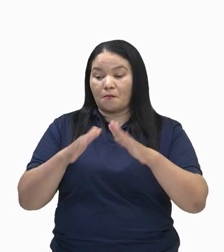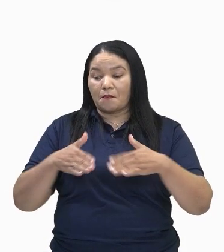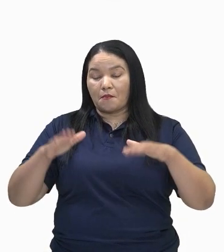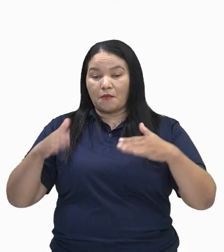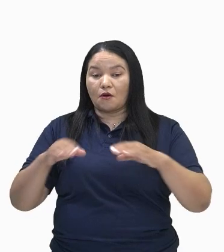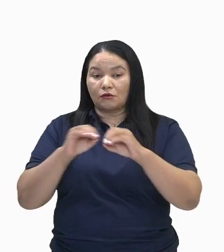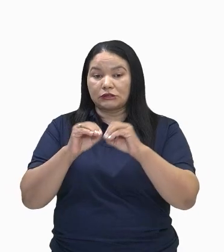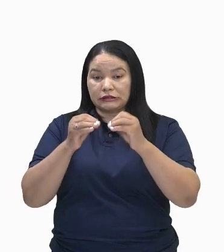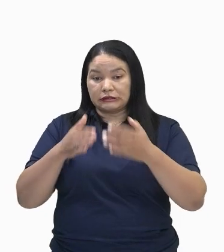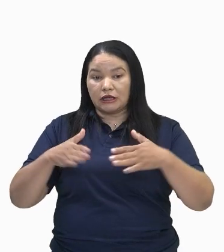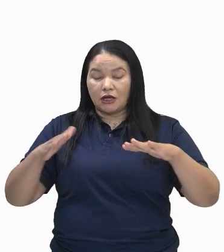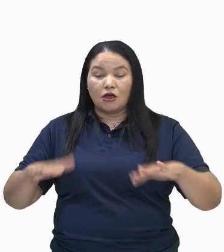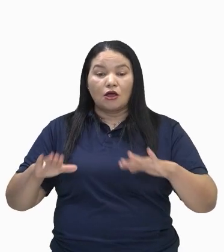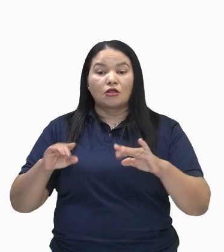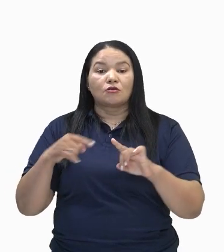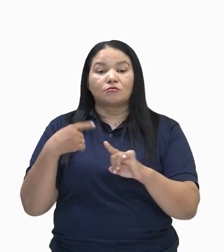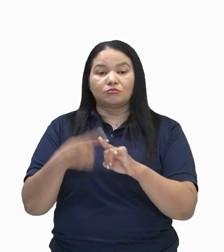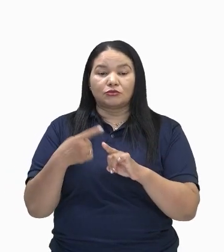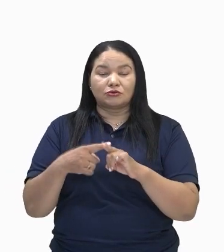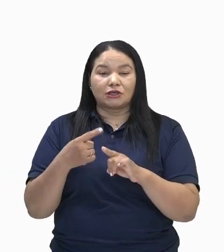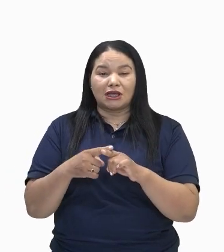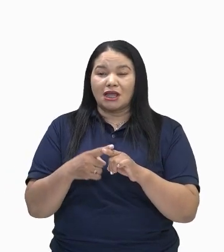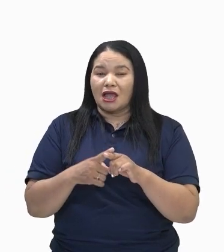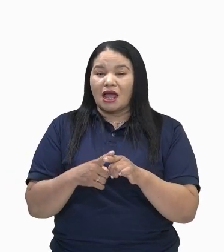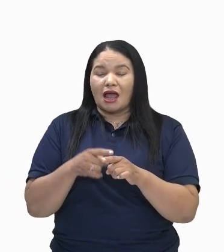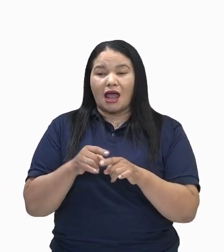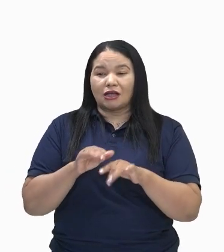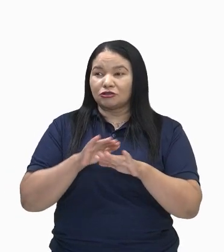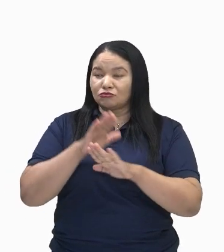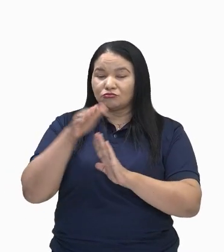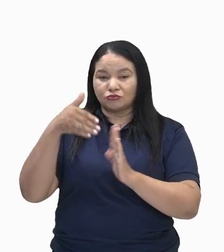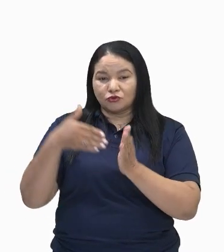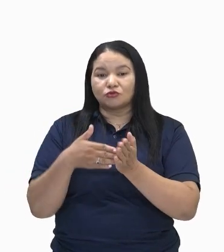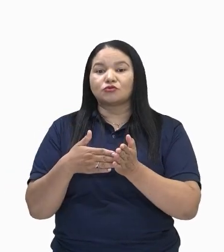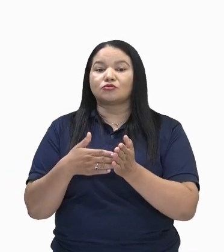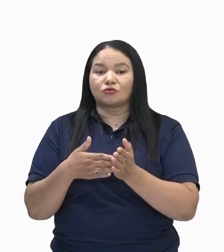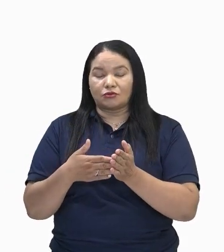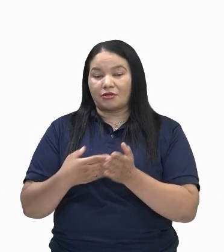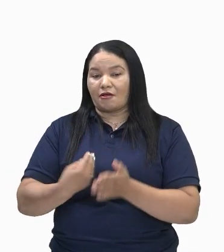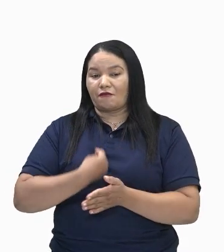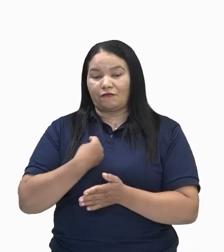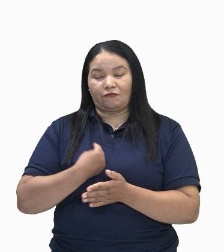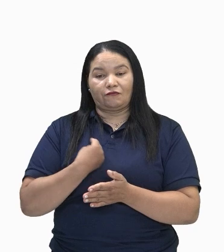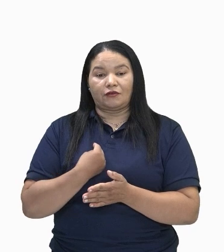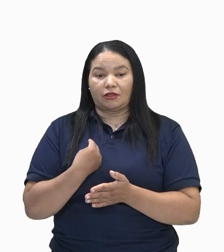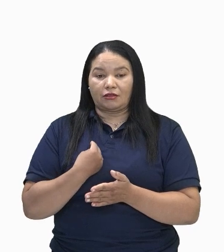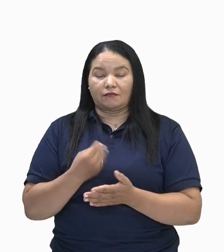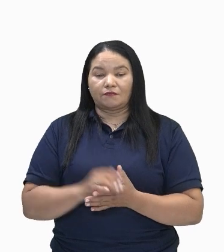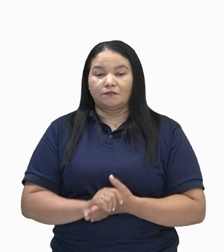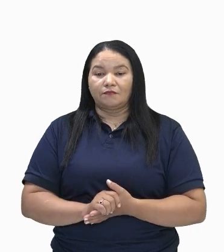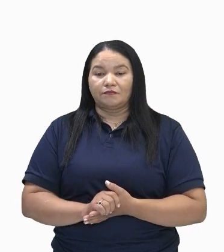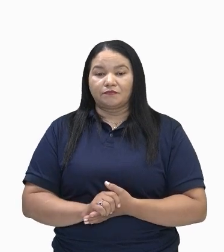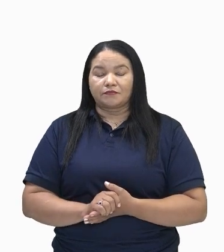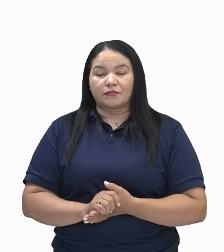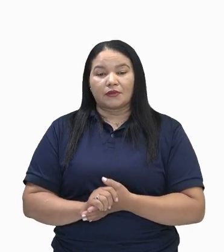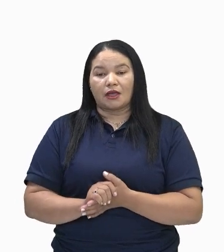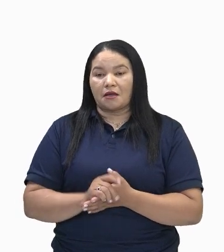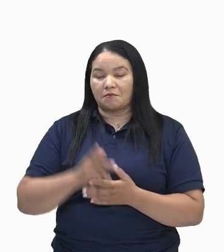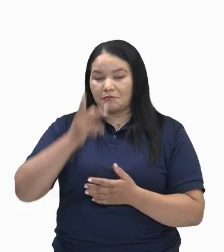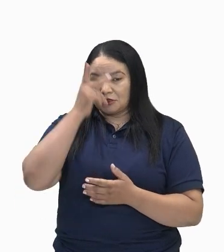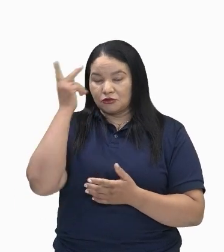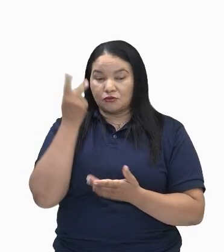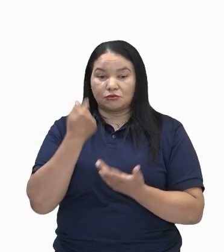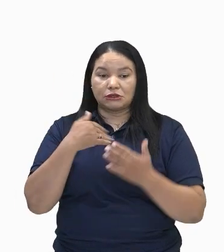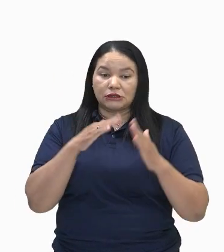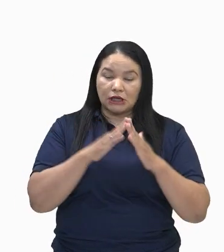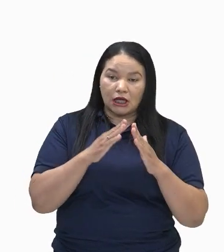que realmente abrange toda a vida terrena, tá? Pessoas que moram ou